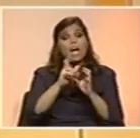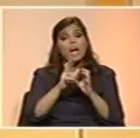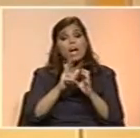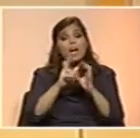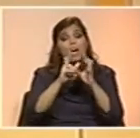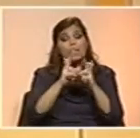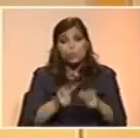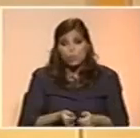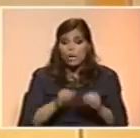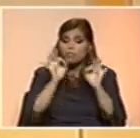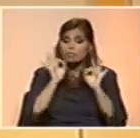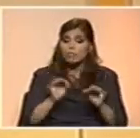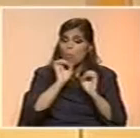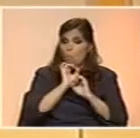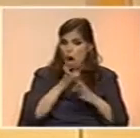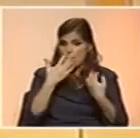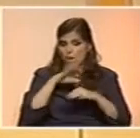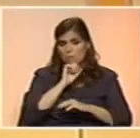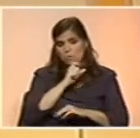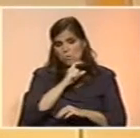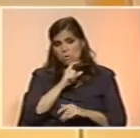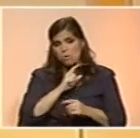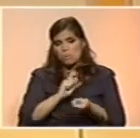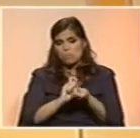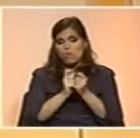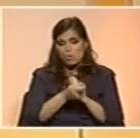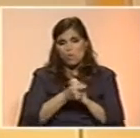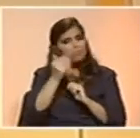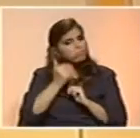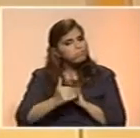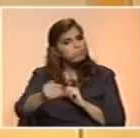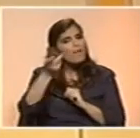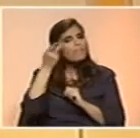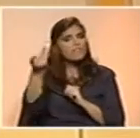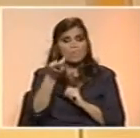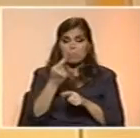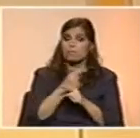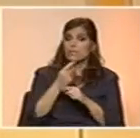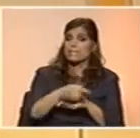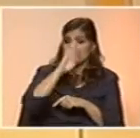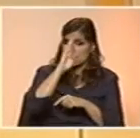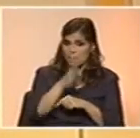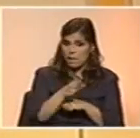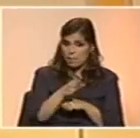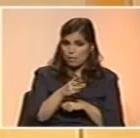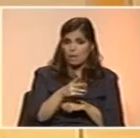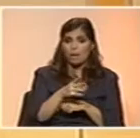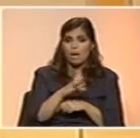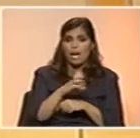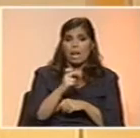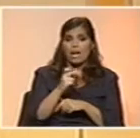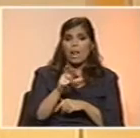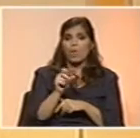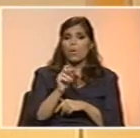muito palpáveis, eu acho que é plausível que vai alterar a longevidade. Ou seja, pelo menos o que se sabe é que o excesso calórico